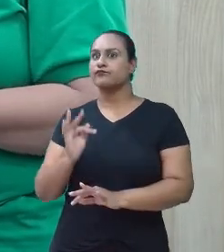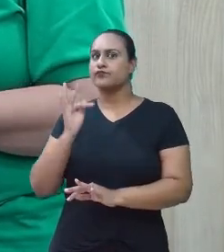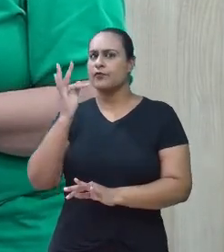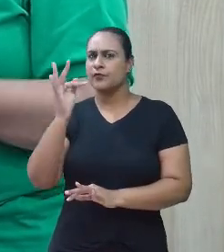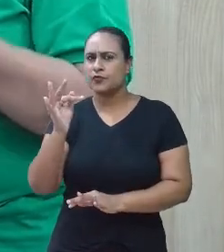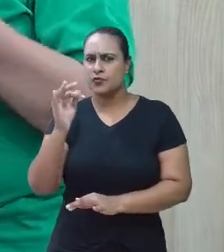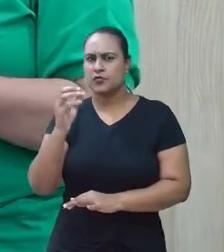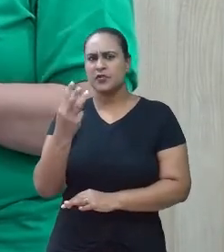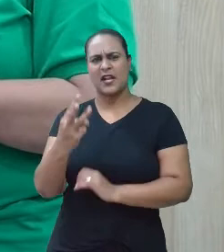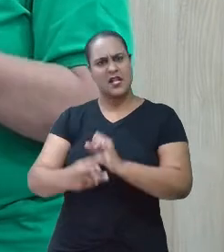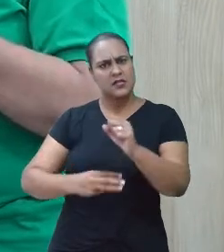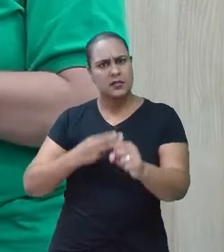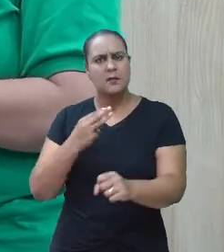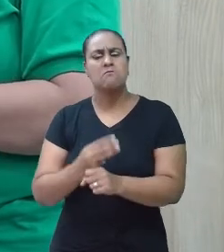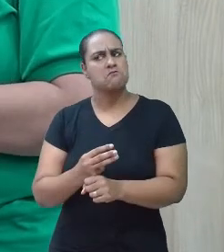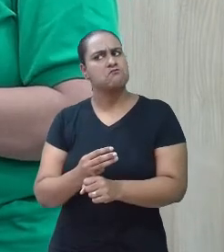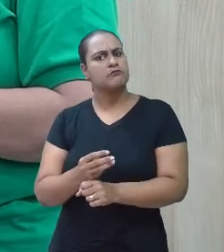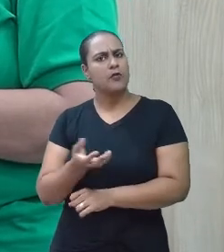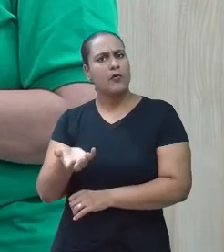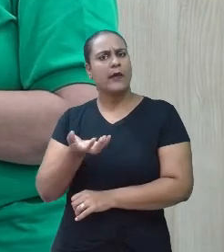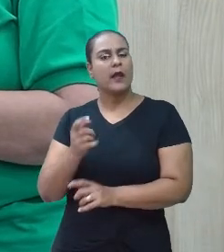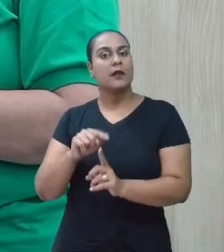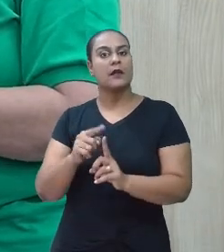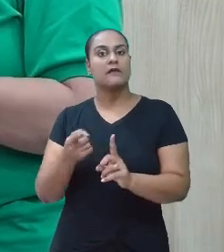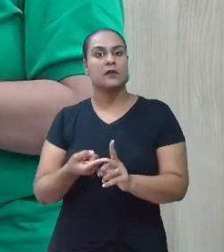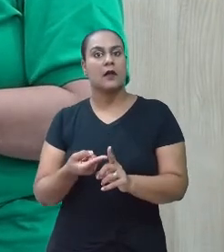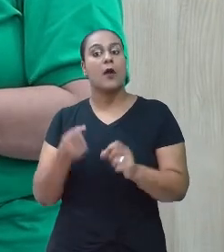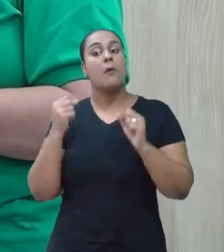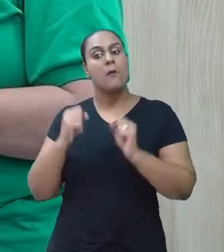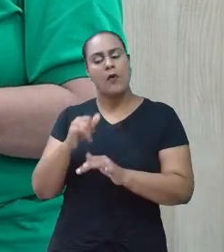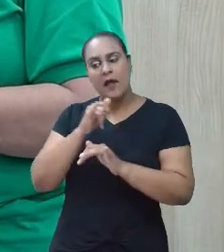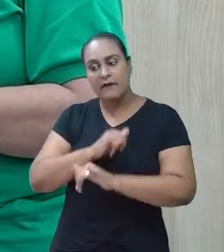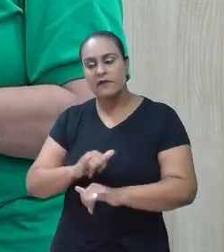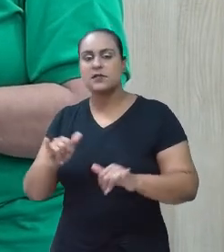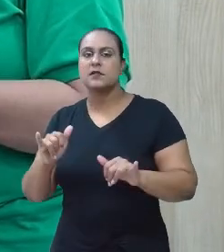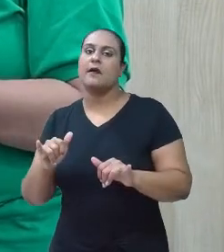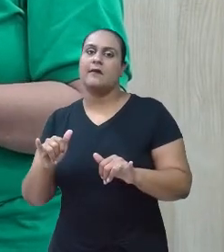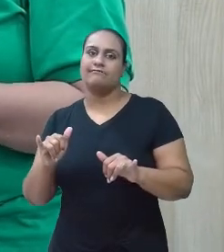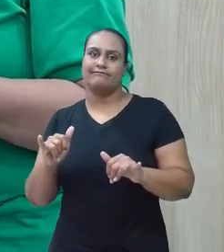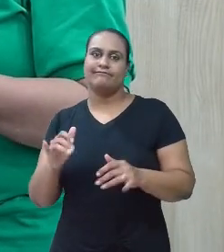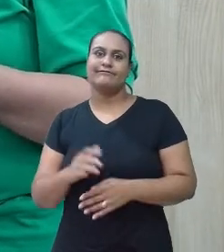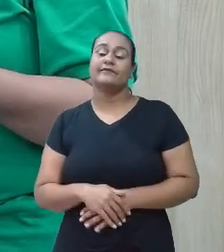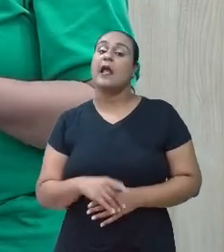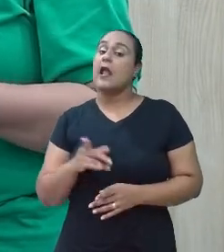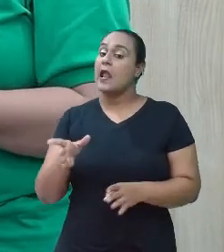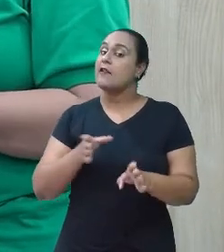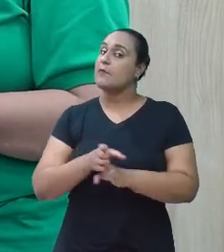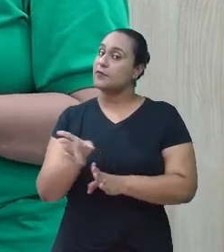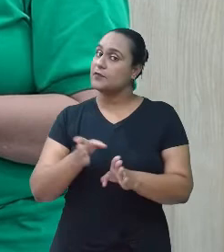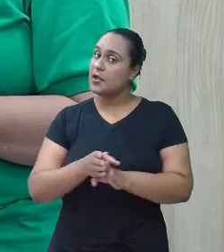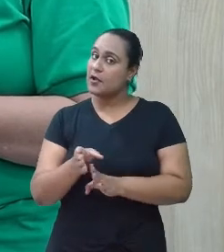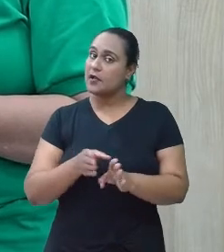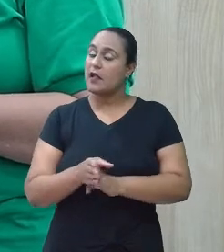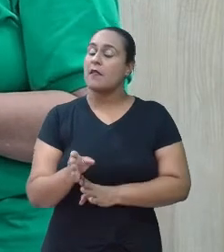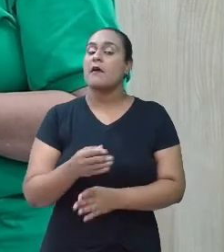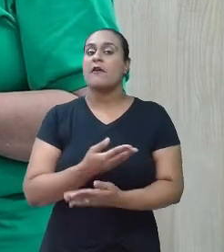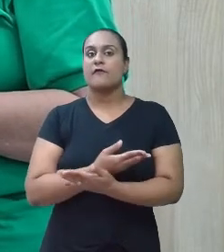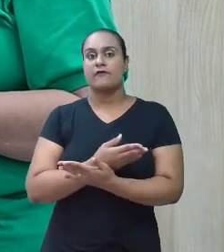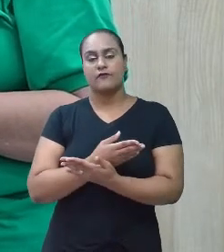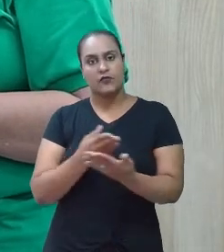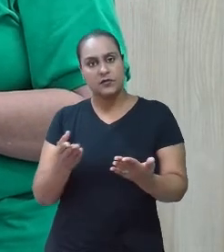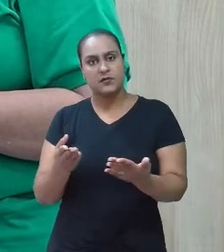é preciso também ser colocado para o médico, para esse especialista. Só ele que vai poder encontrar,